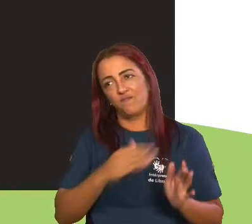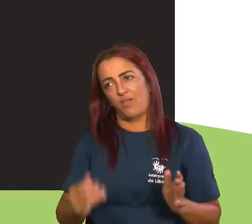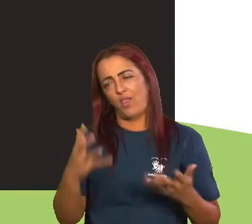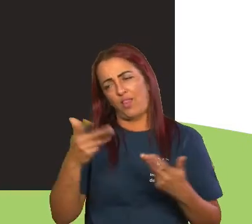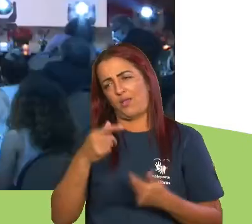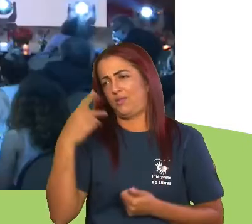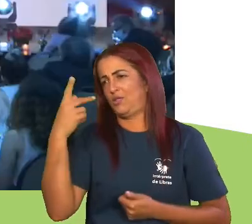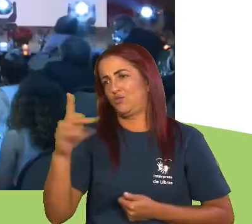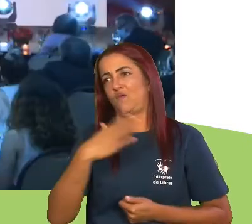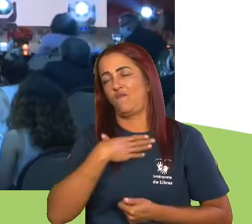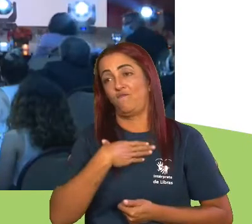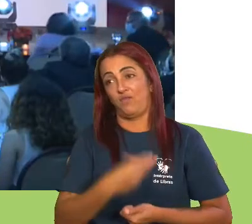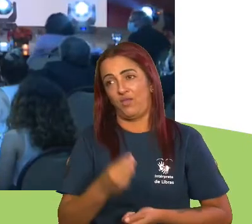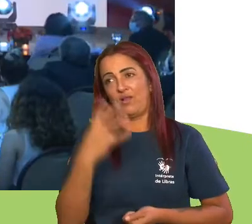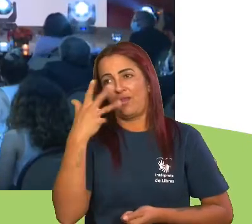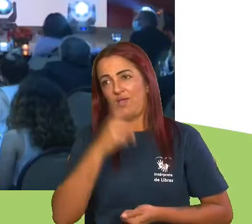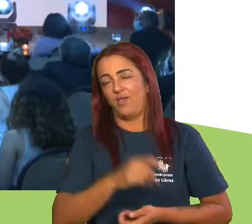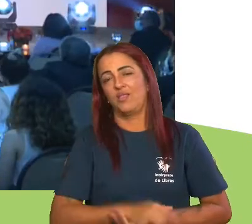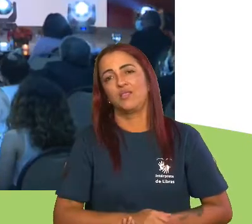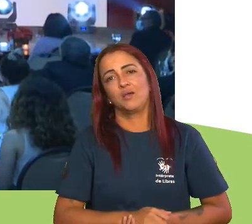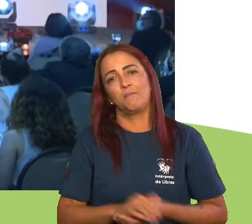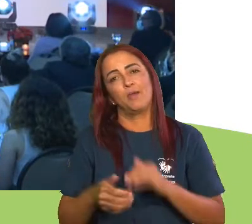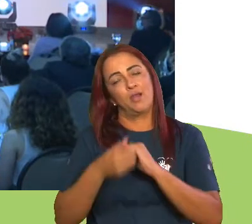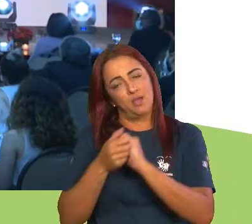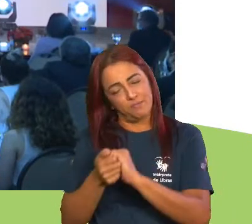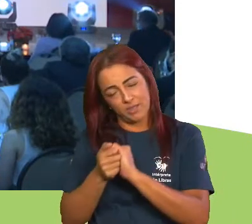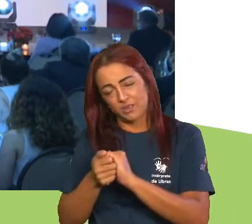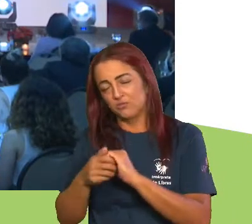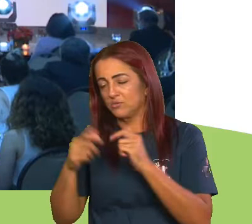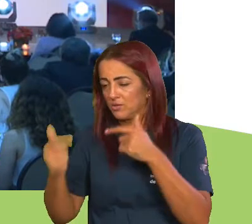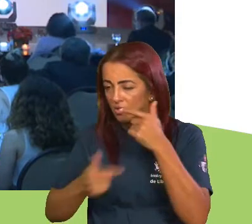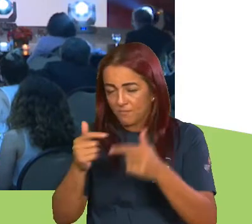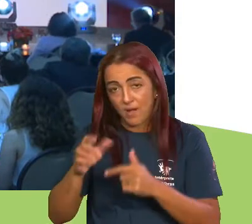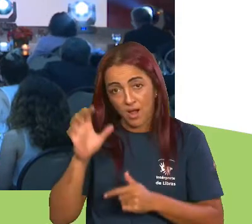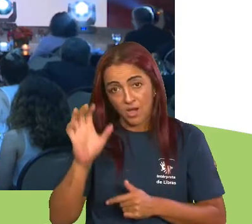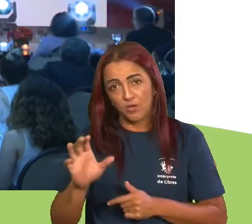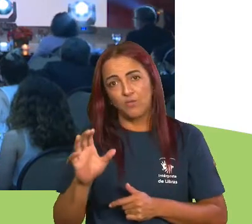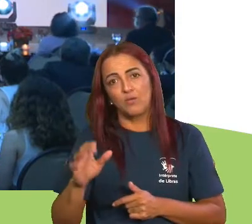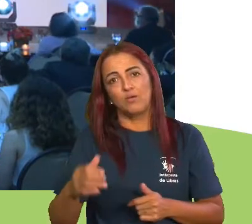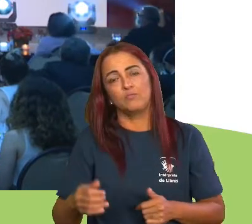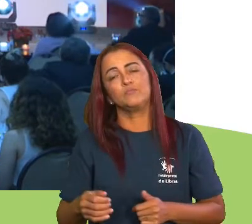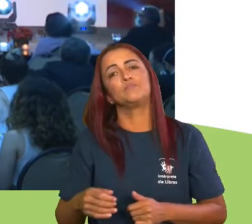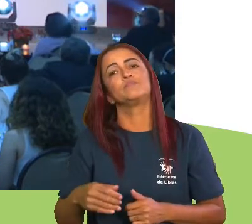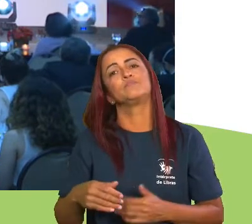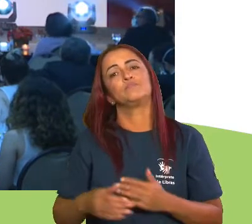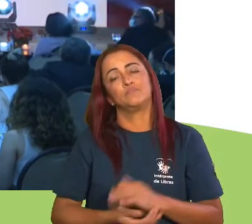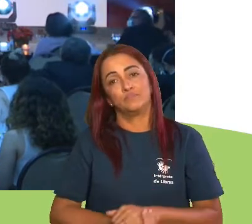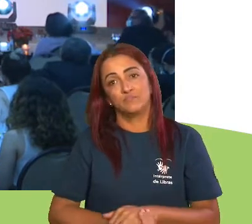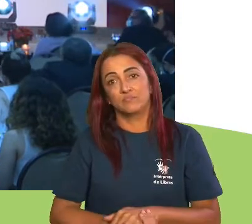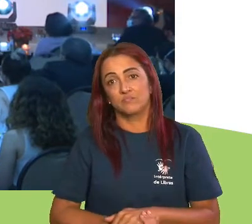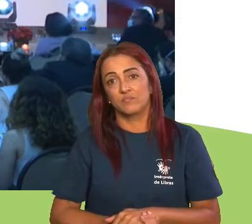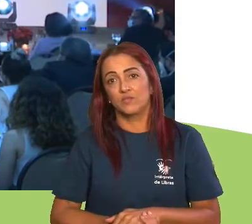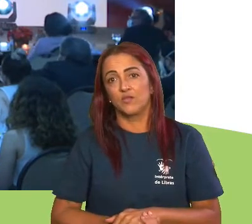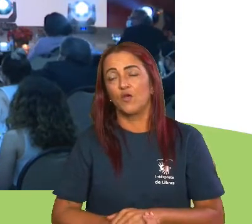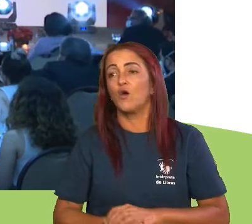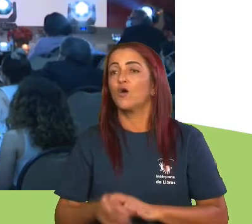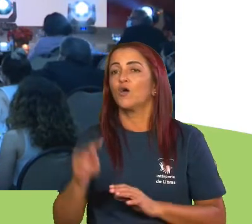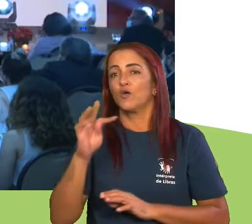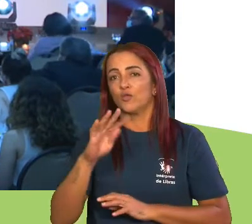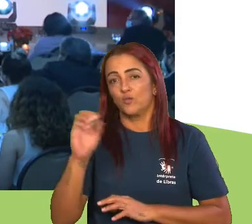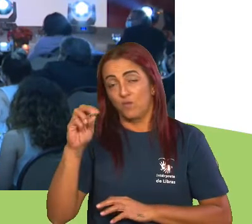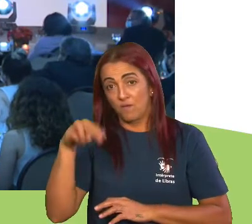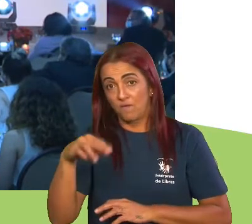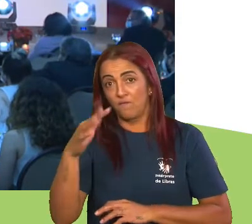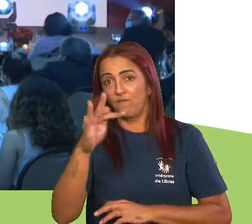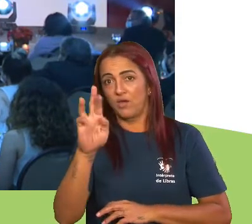hein? Lindíssima ela. Parabéns por todo o seu trabalho, por toda a sua obra. Tony e Fernanda, eu quero pedir, por favor, para vocês